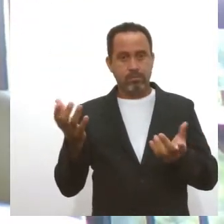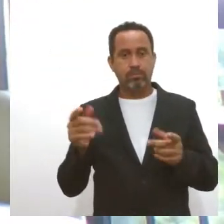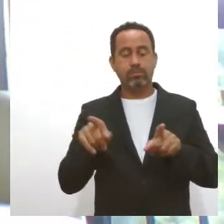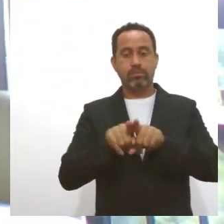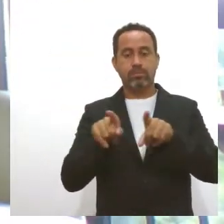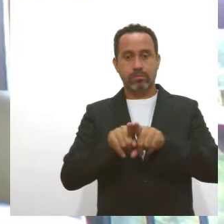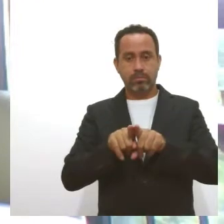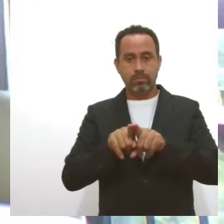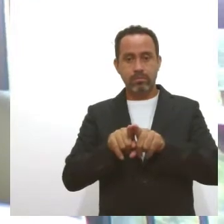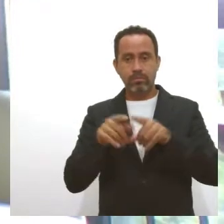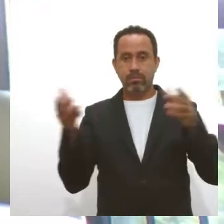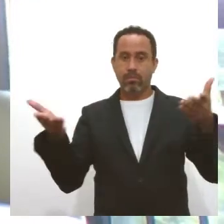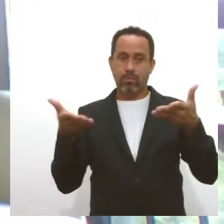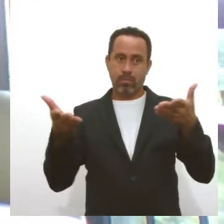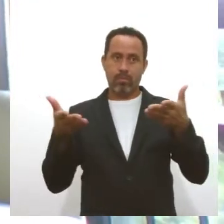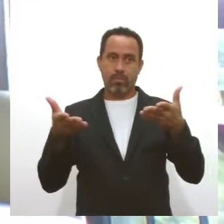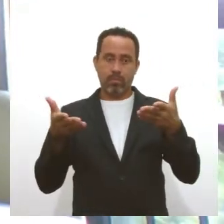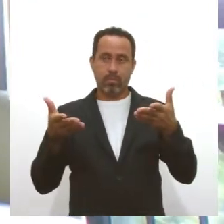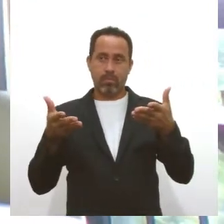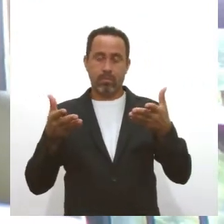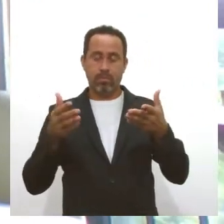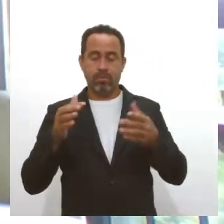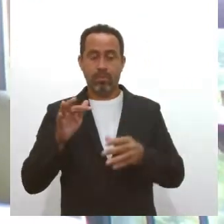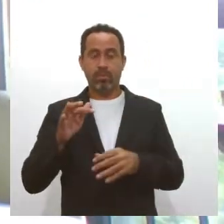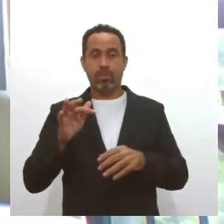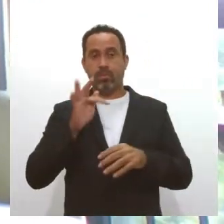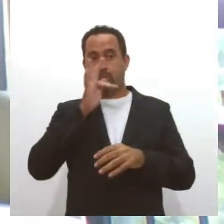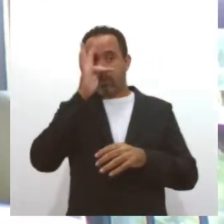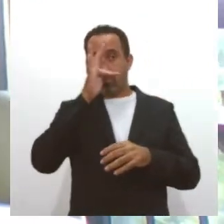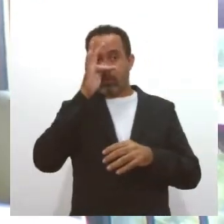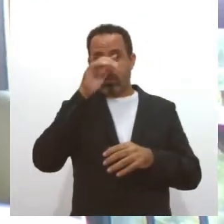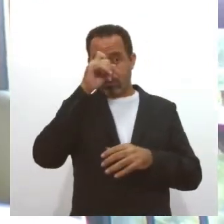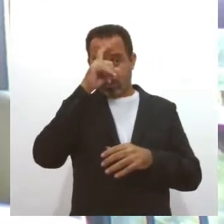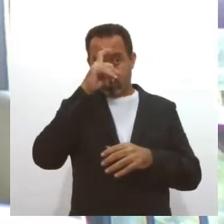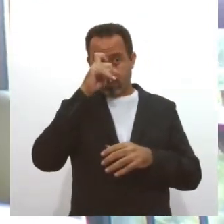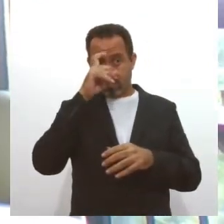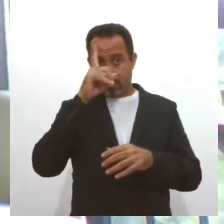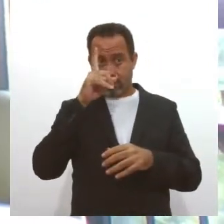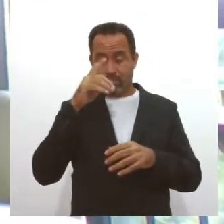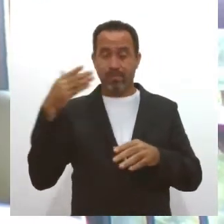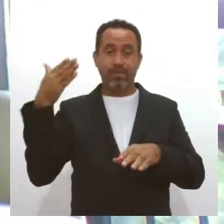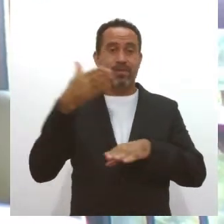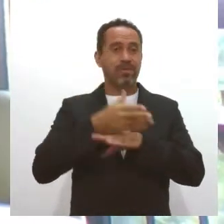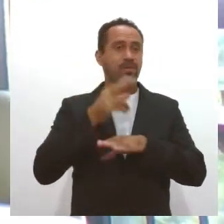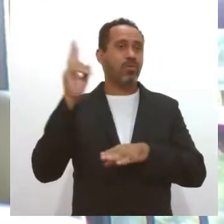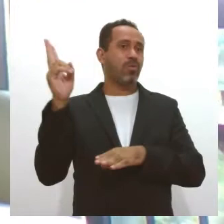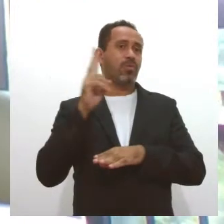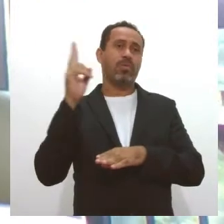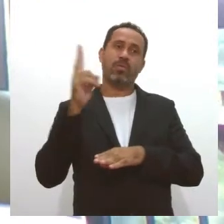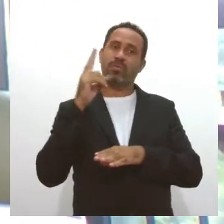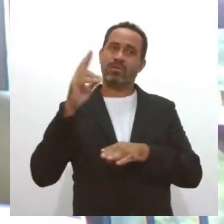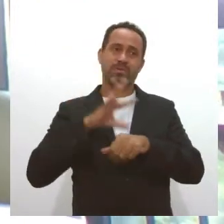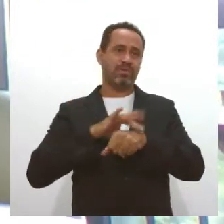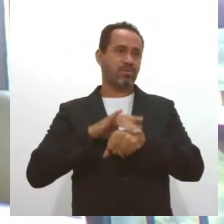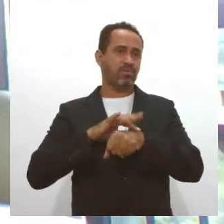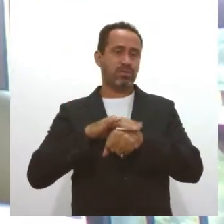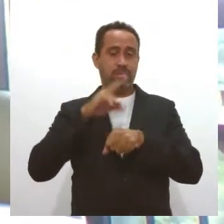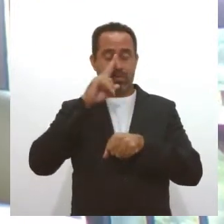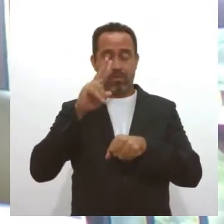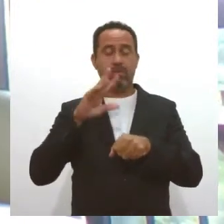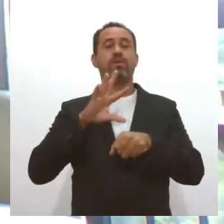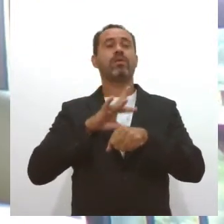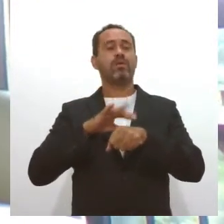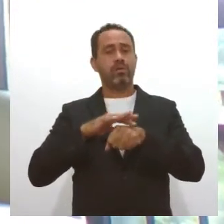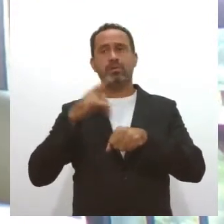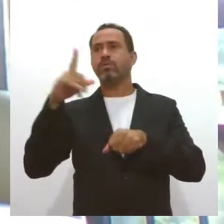nesse período agora com a rede Primavera, é que vários pacientes realmente chegaram graves. As outras patologias, elas continuam